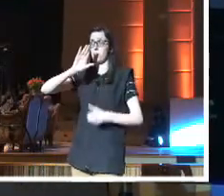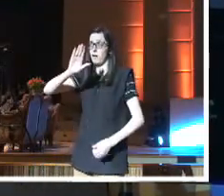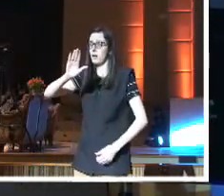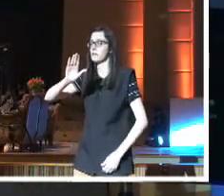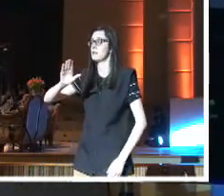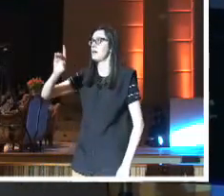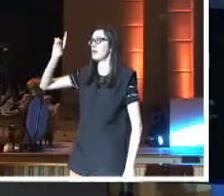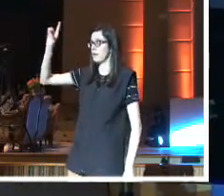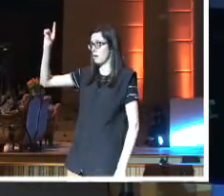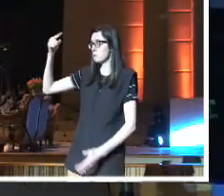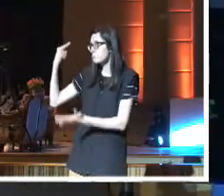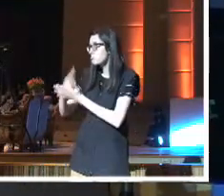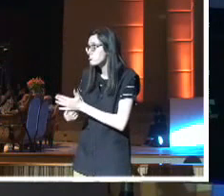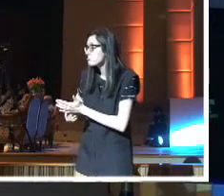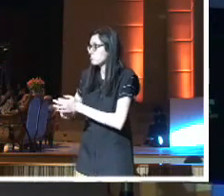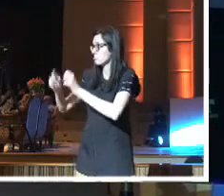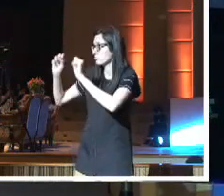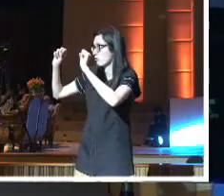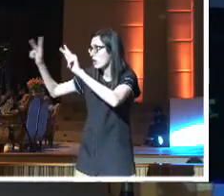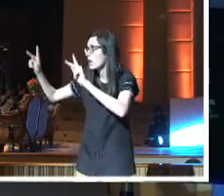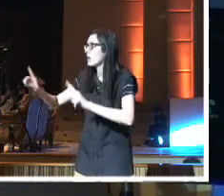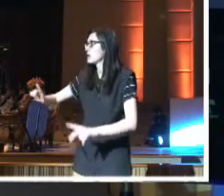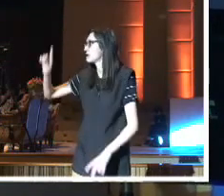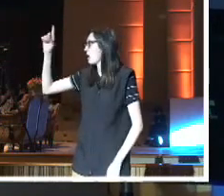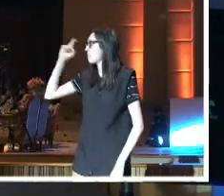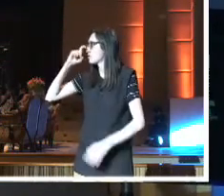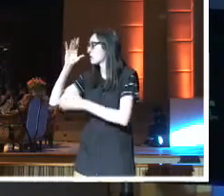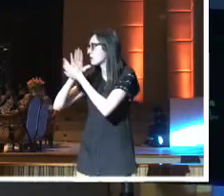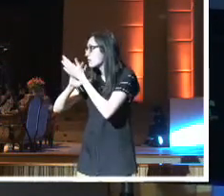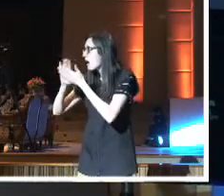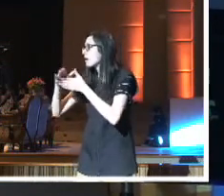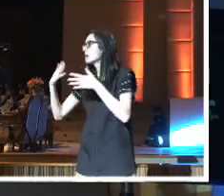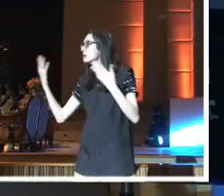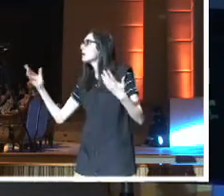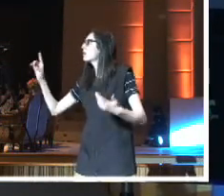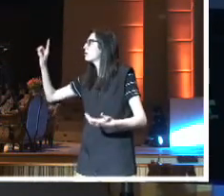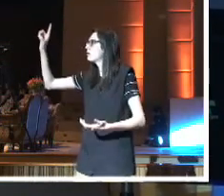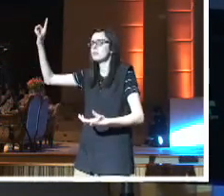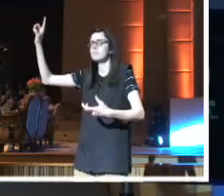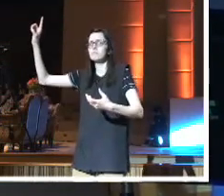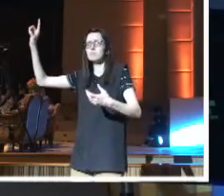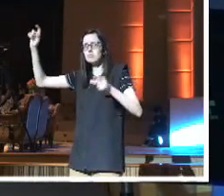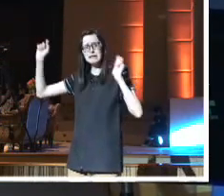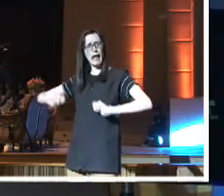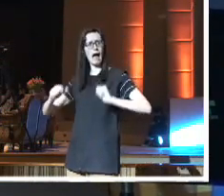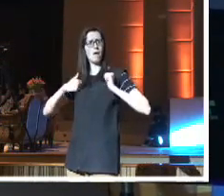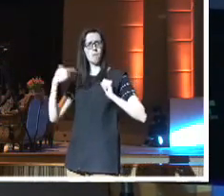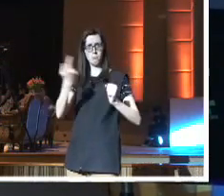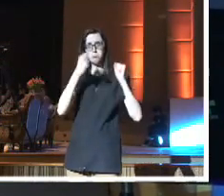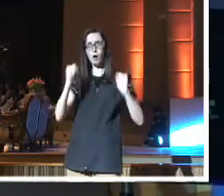palavra, e se ele não mente, então ele é digno de toda confiança.